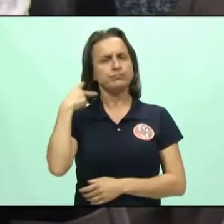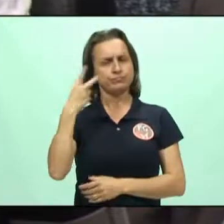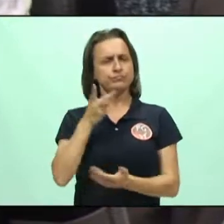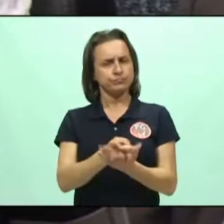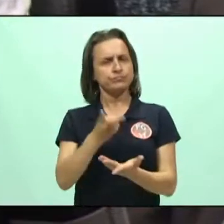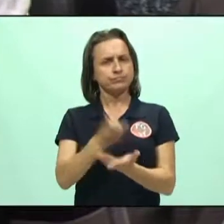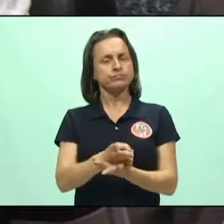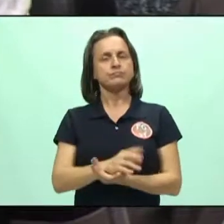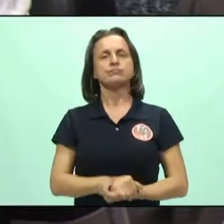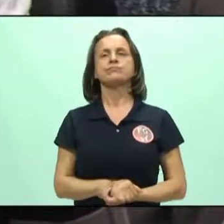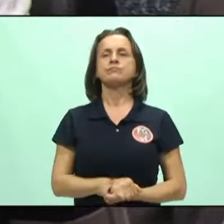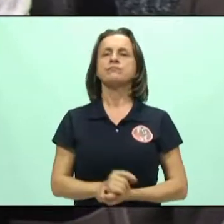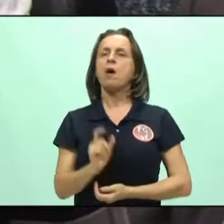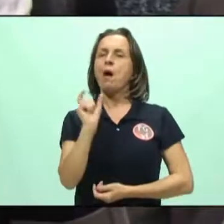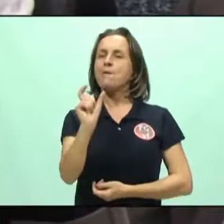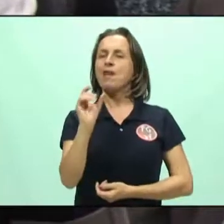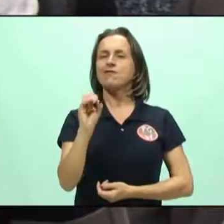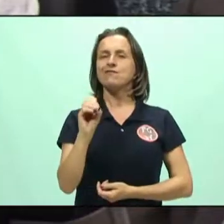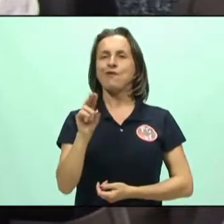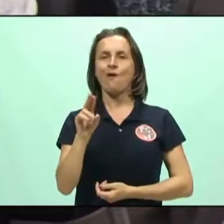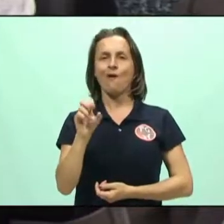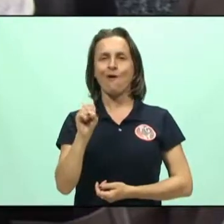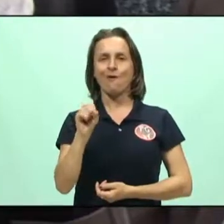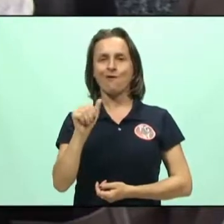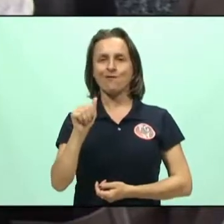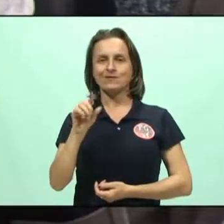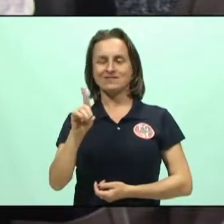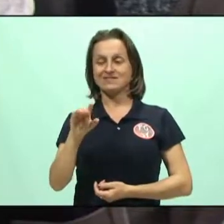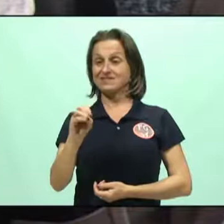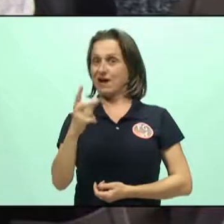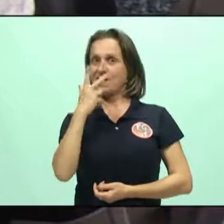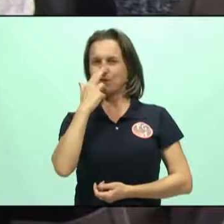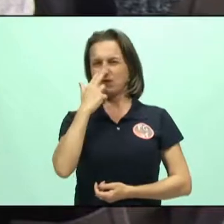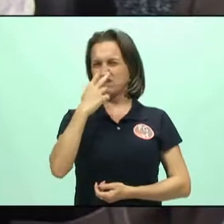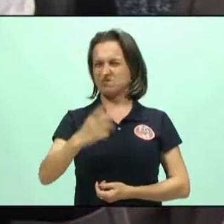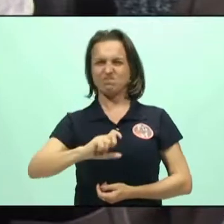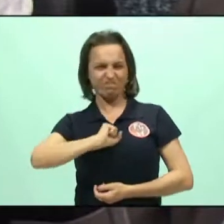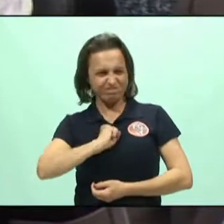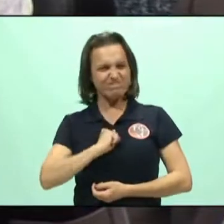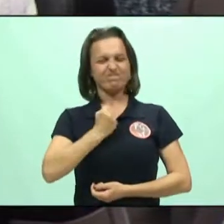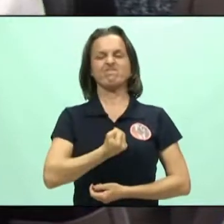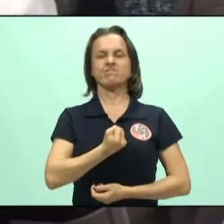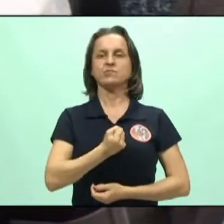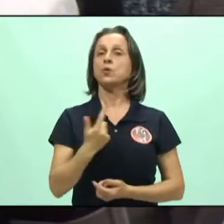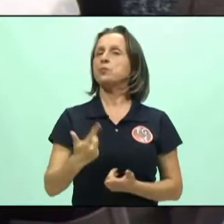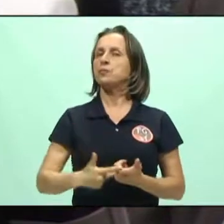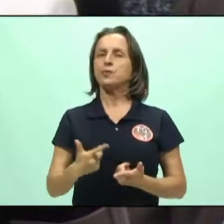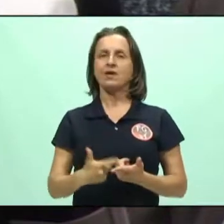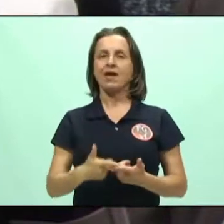ousado porque sai da esfera da proposição